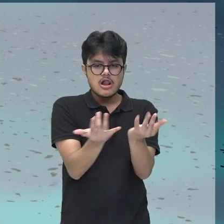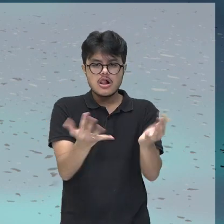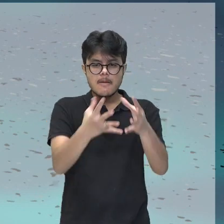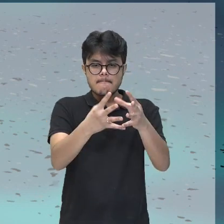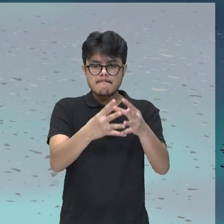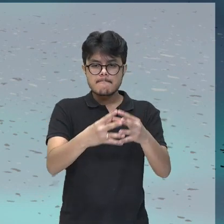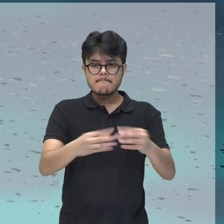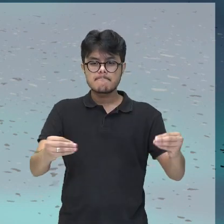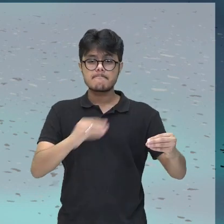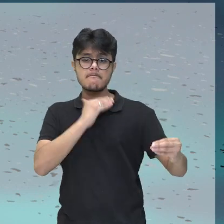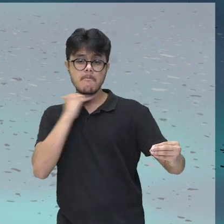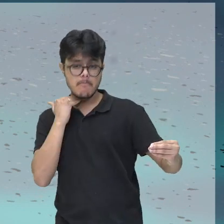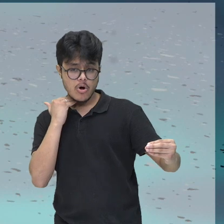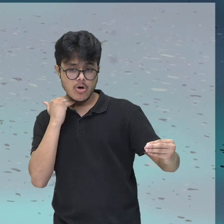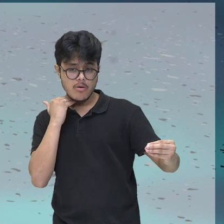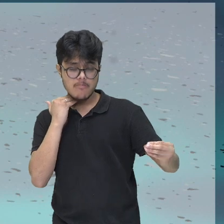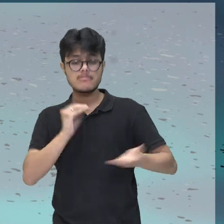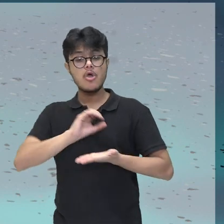de um ambiente